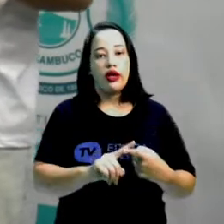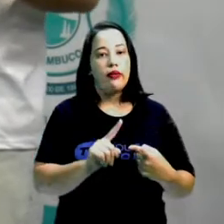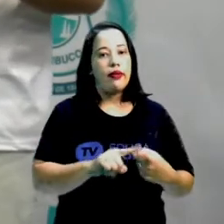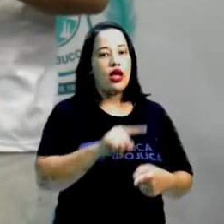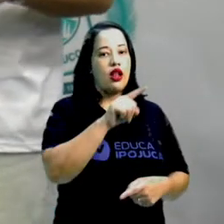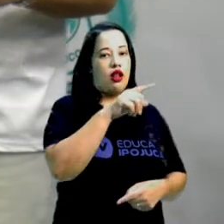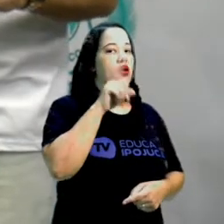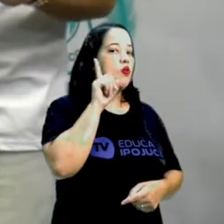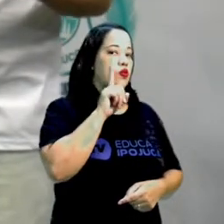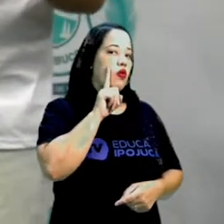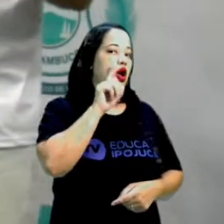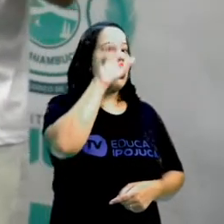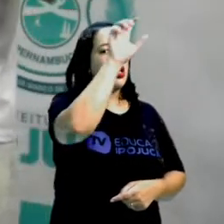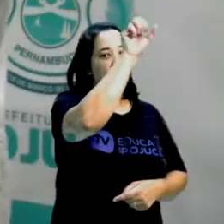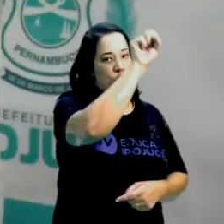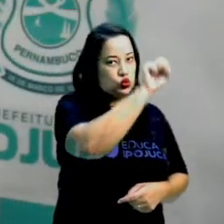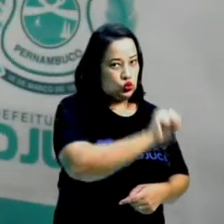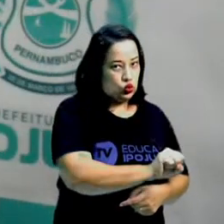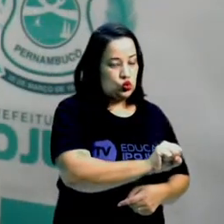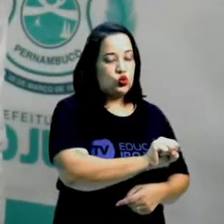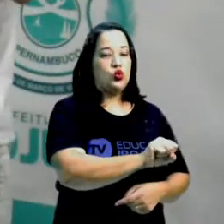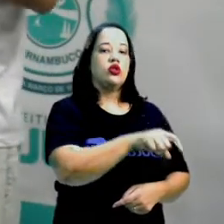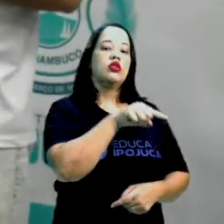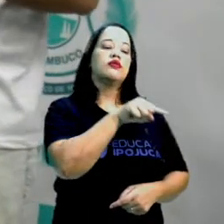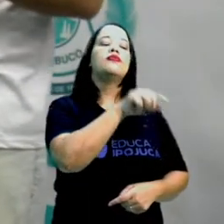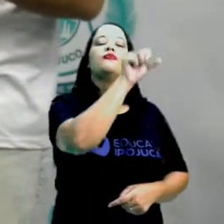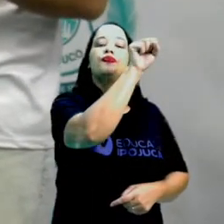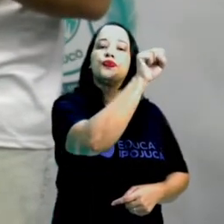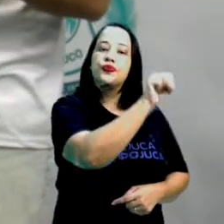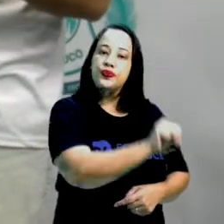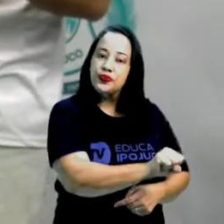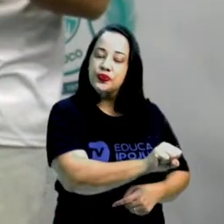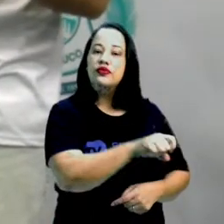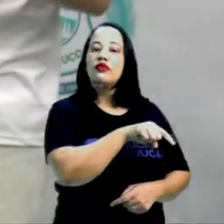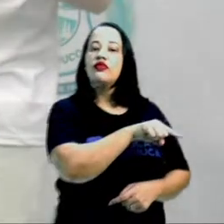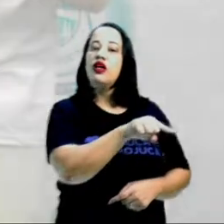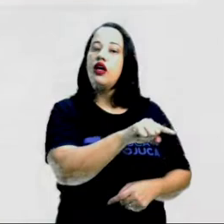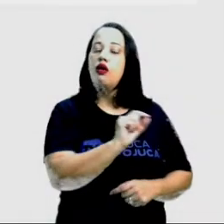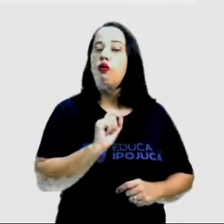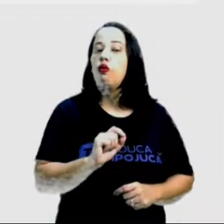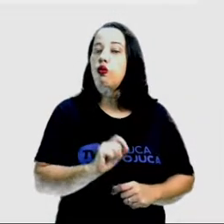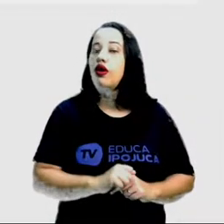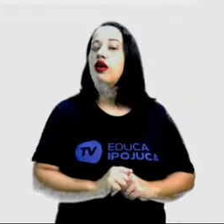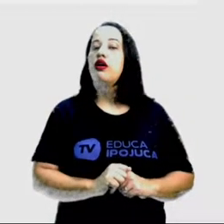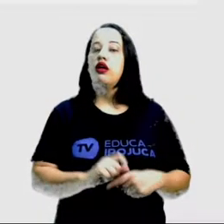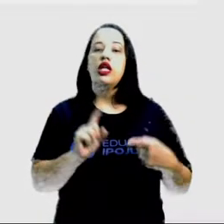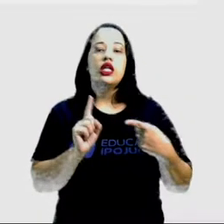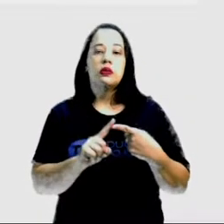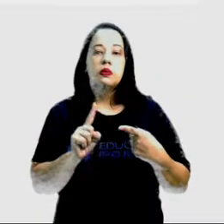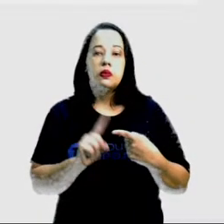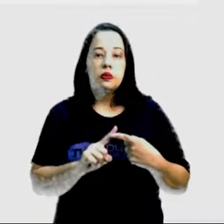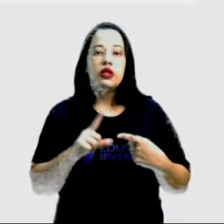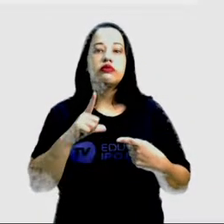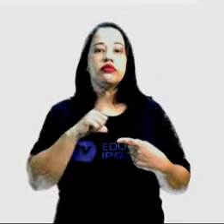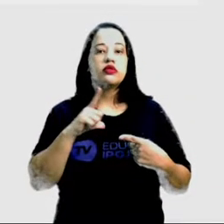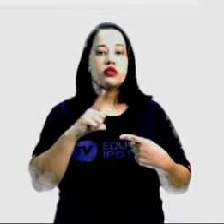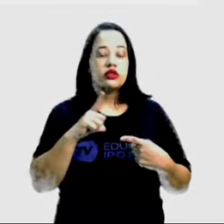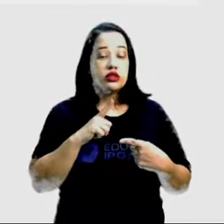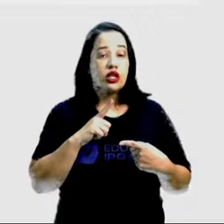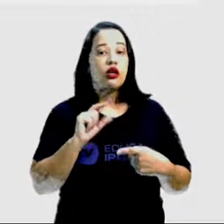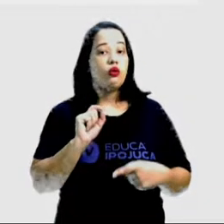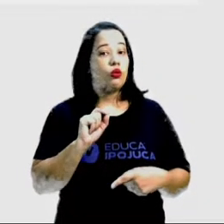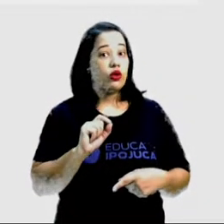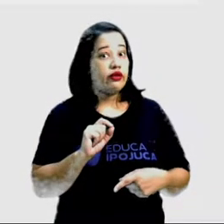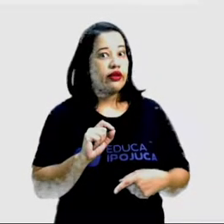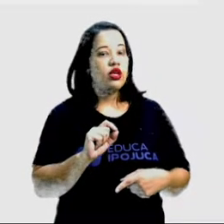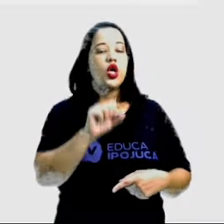dos Estados Unidos. Essas pessoas que vão para o sul dos Estados Unidos, eles vão colocar um outro tipo de sistema no sul,